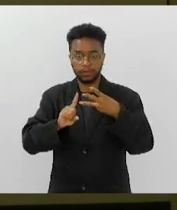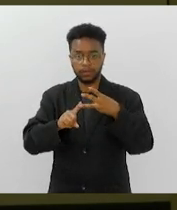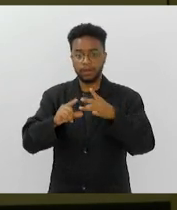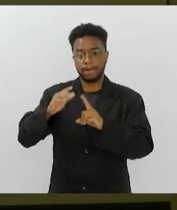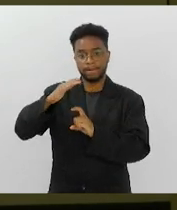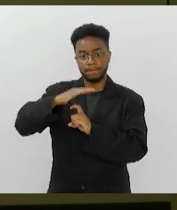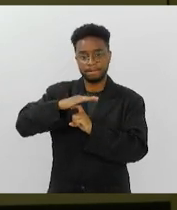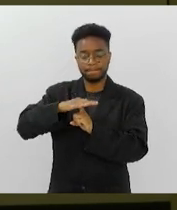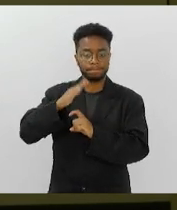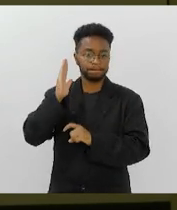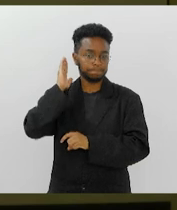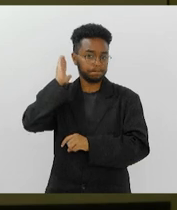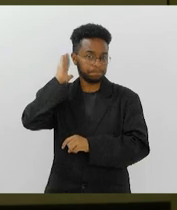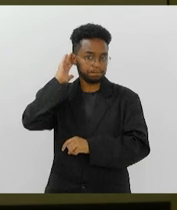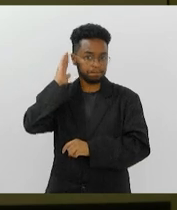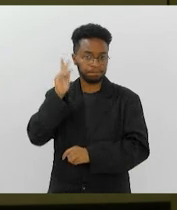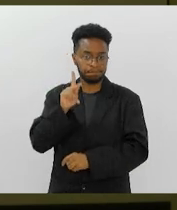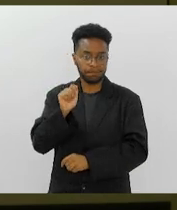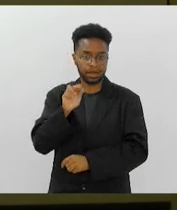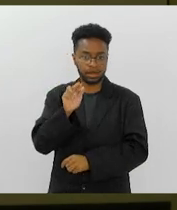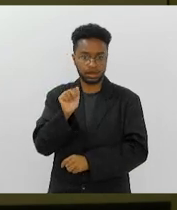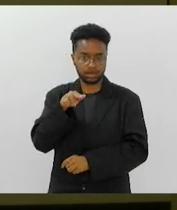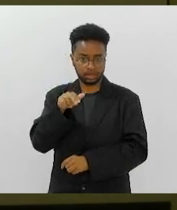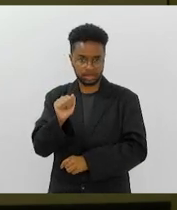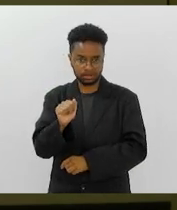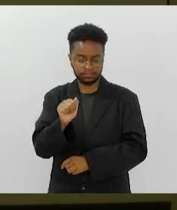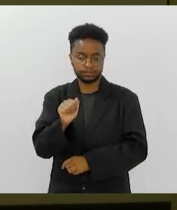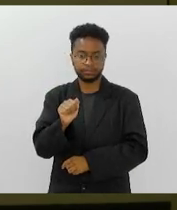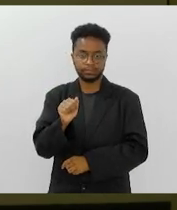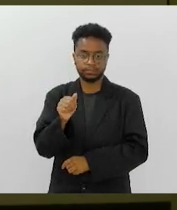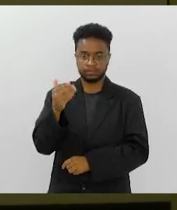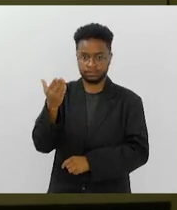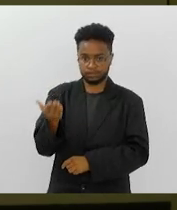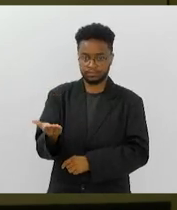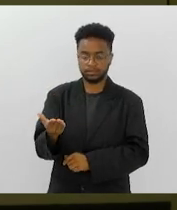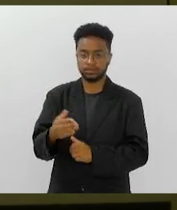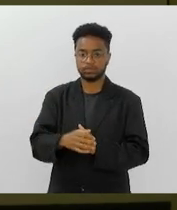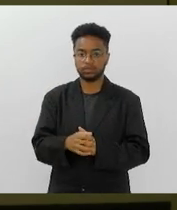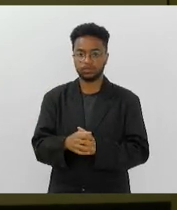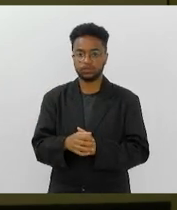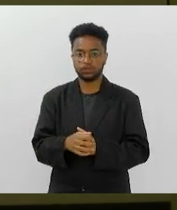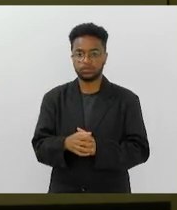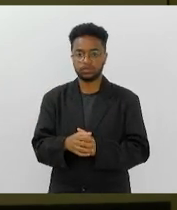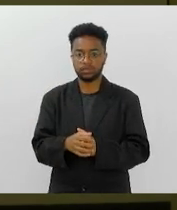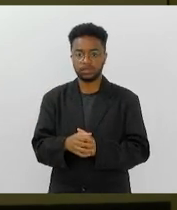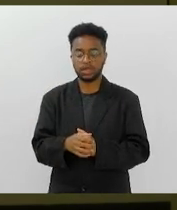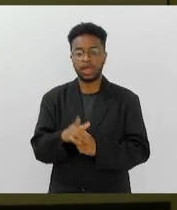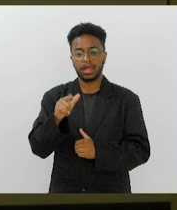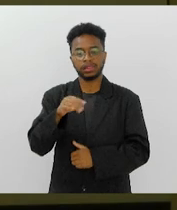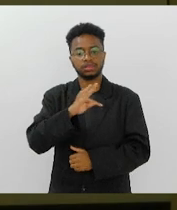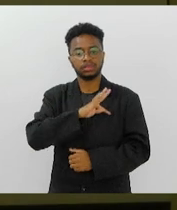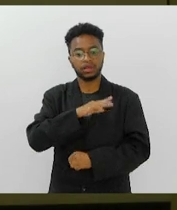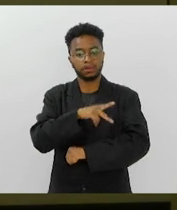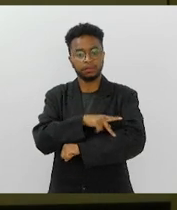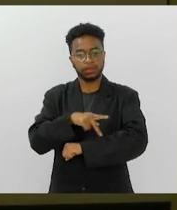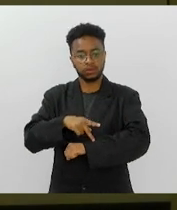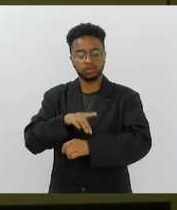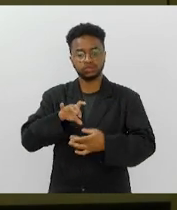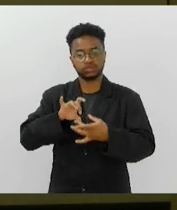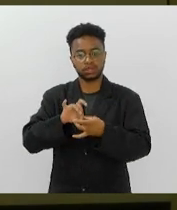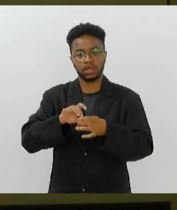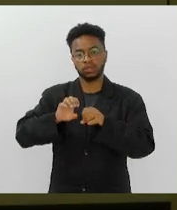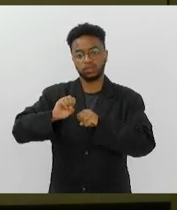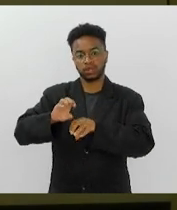Freis, é isso? A pronúncia está certa? Que é ponto focal e técnica pedagógica da Educação em Direitos